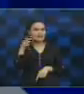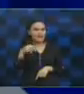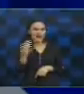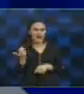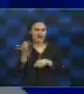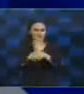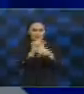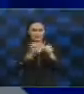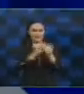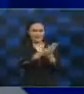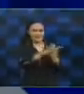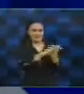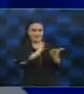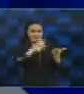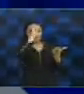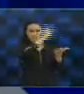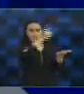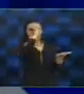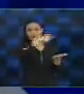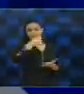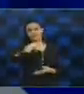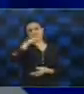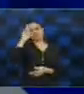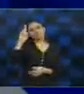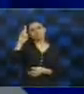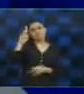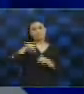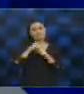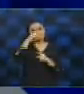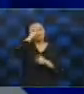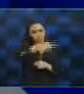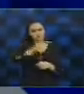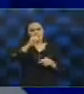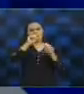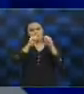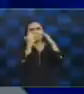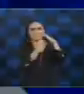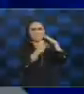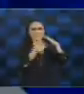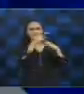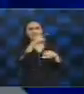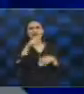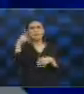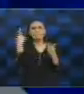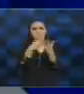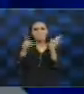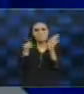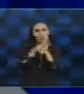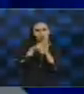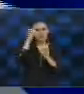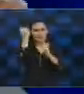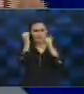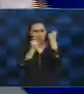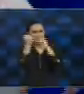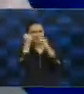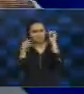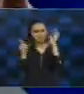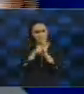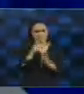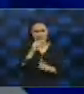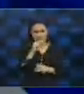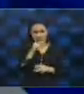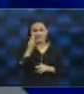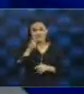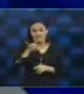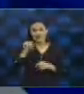nós. Nós temos transformado já em medidas compensatórias pagas por essa empresa Manaus Ambiental o que ela deve. E vamos agora receber 3 milhões e